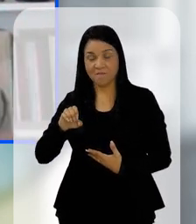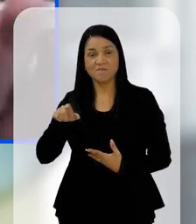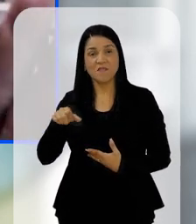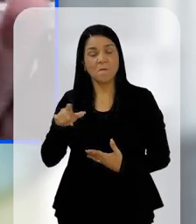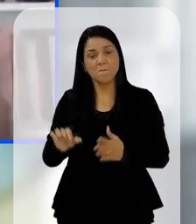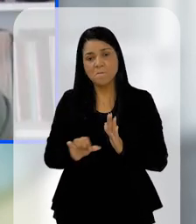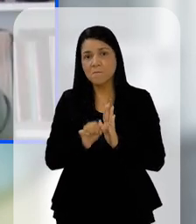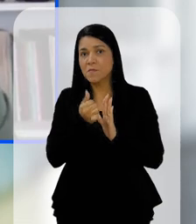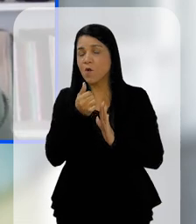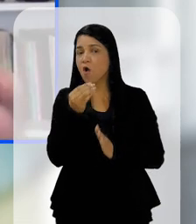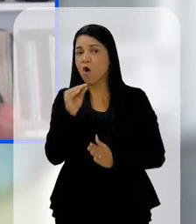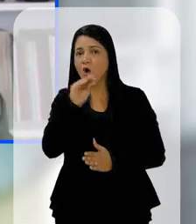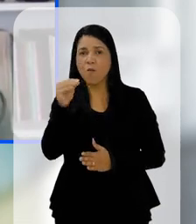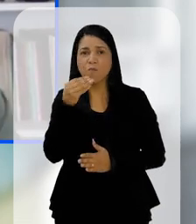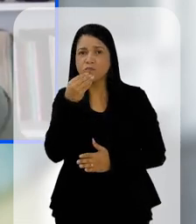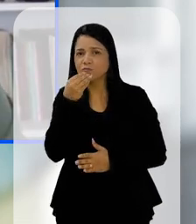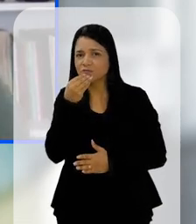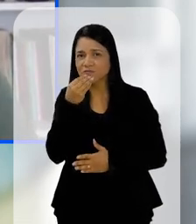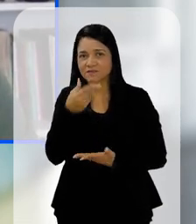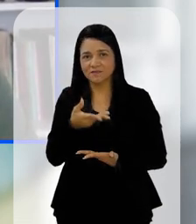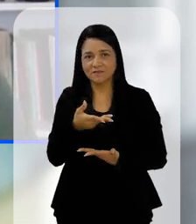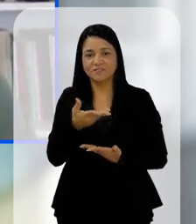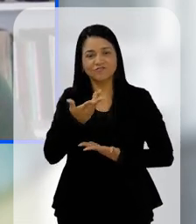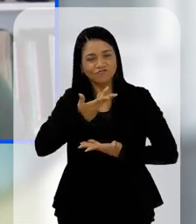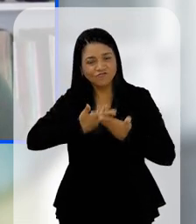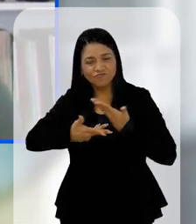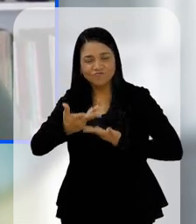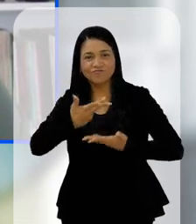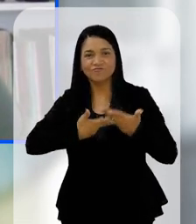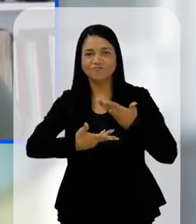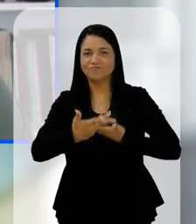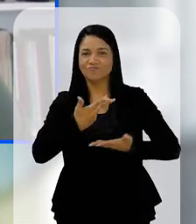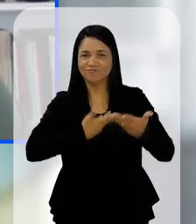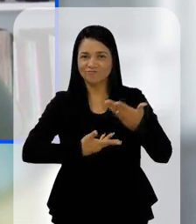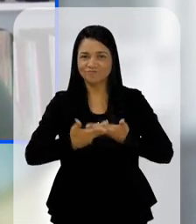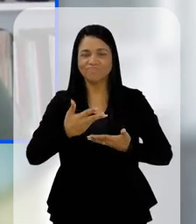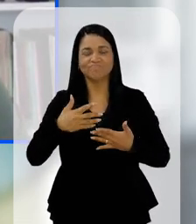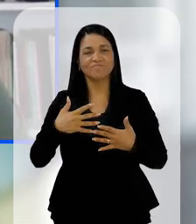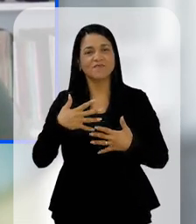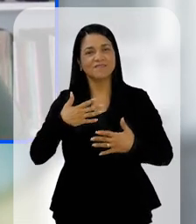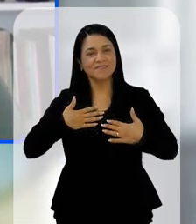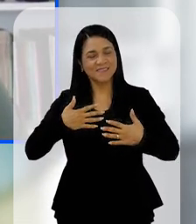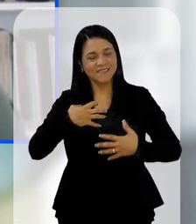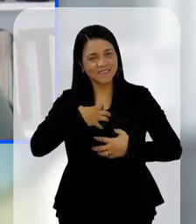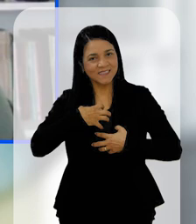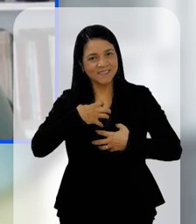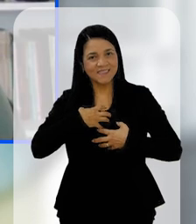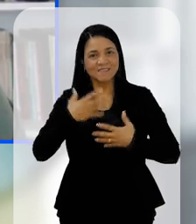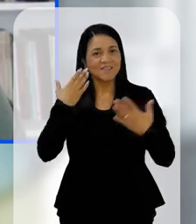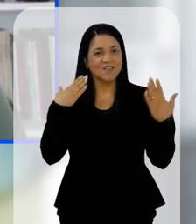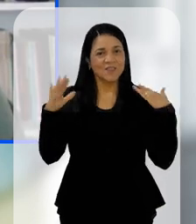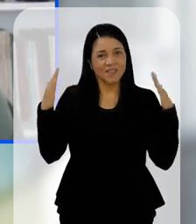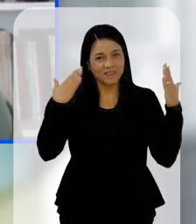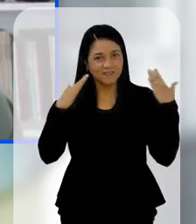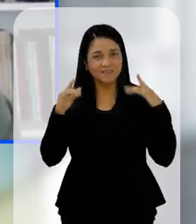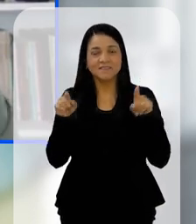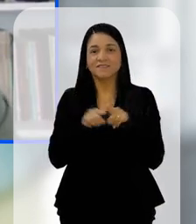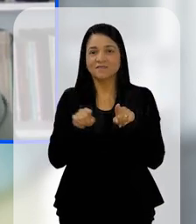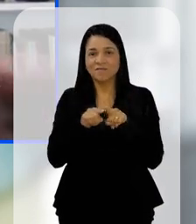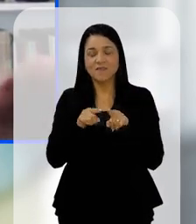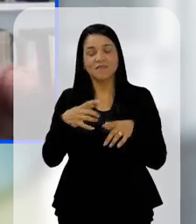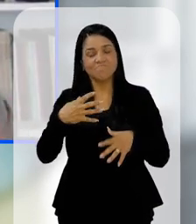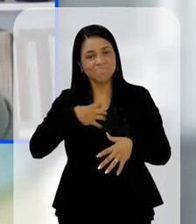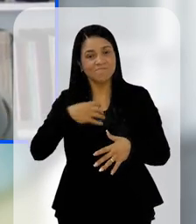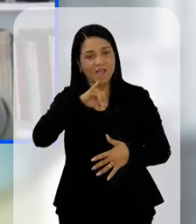tenho a primeira oportunidade assim de dividir um espaço. Fico muito contente com esse convite e espero que a gente consiga